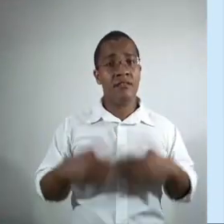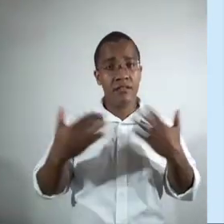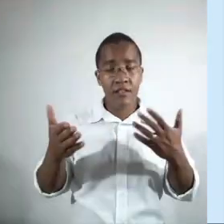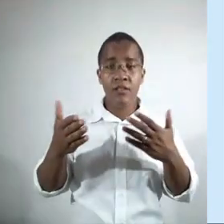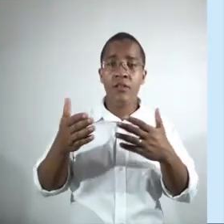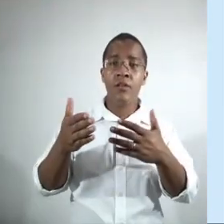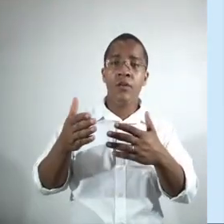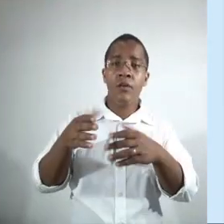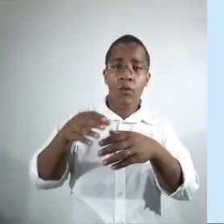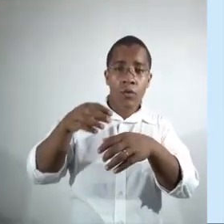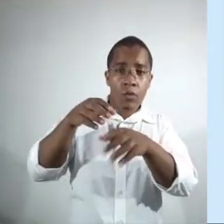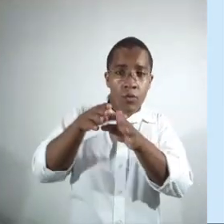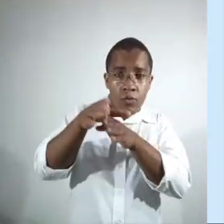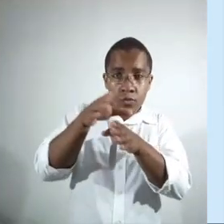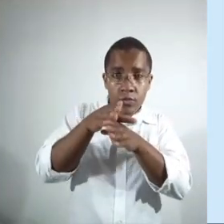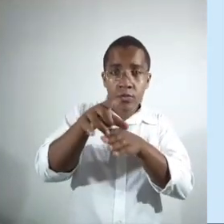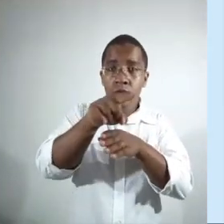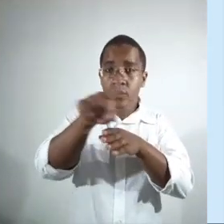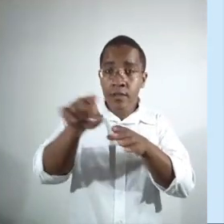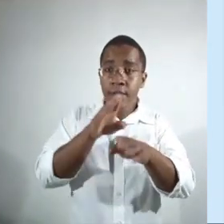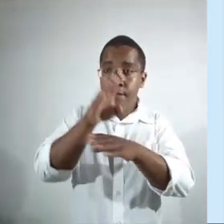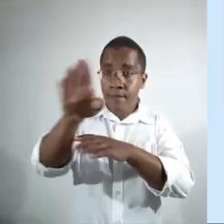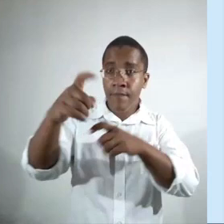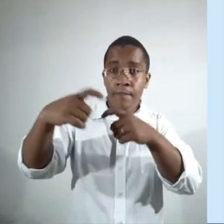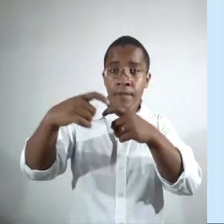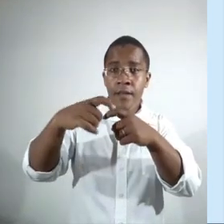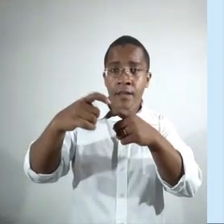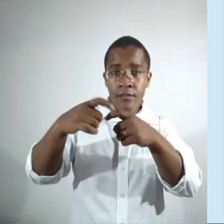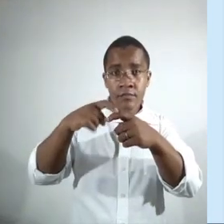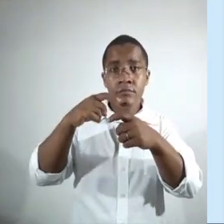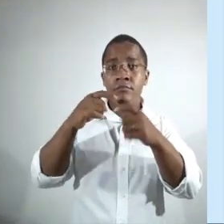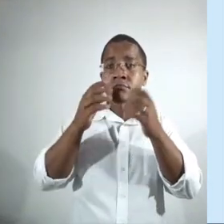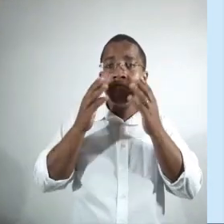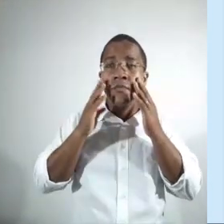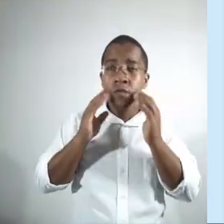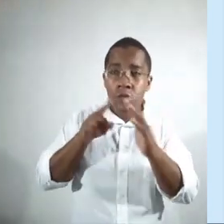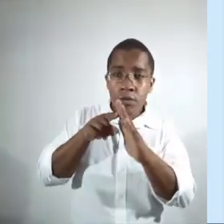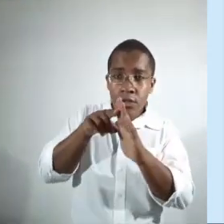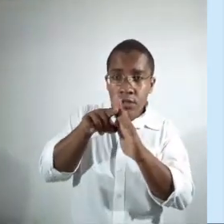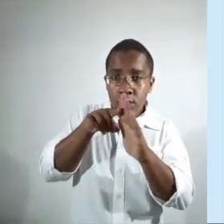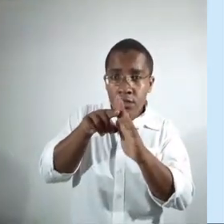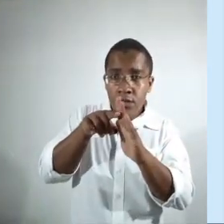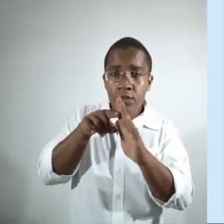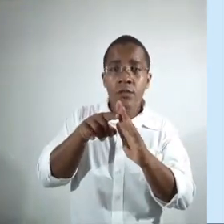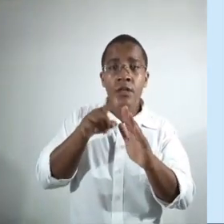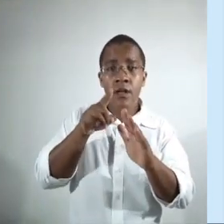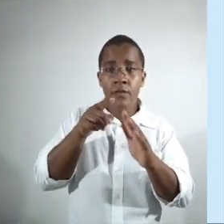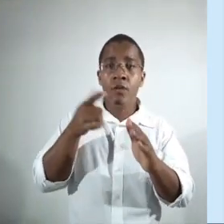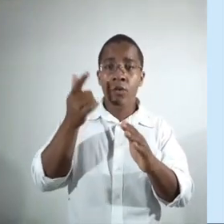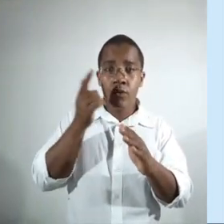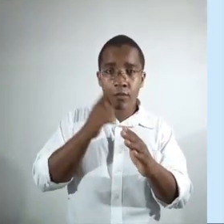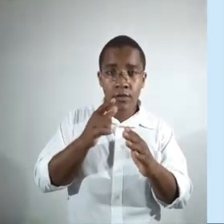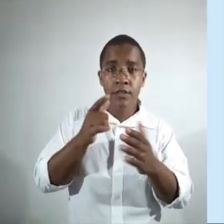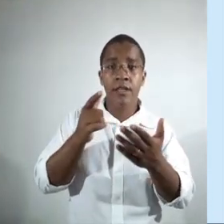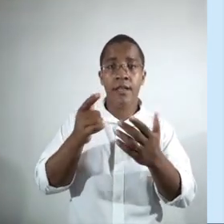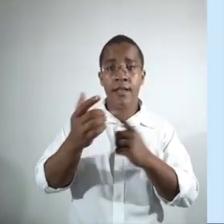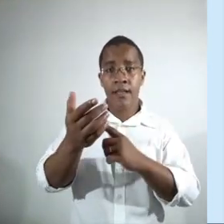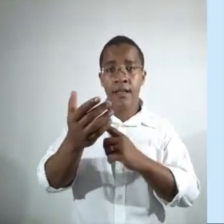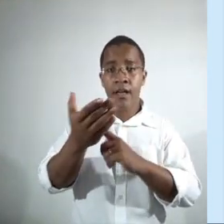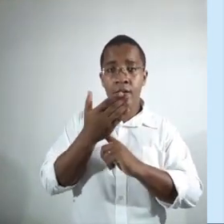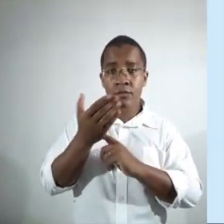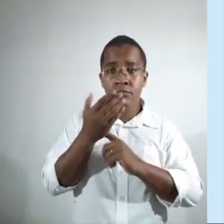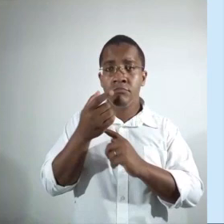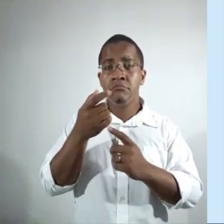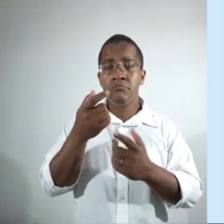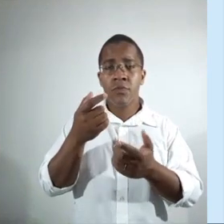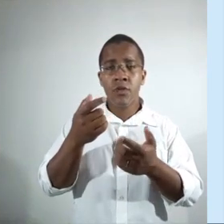aconselho vocês a irem no dermatologista, com o pai, com a mãe, com o seu responsável, para que você trate, certo? Para amenizar a